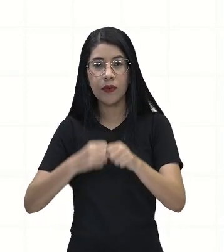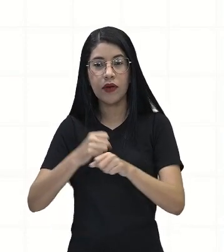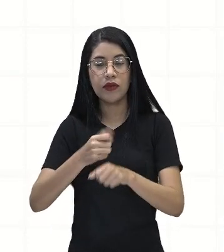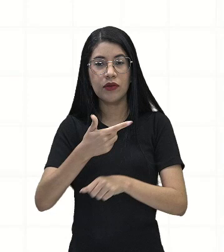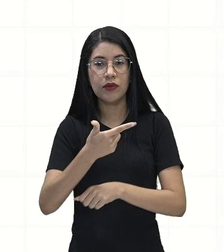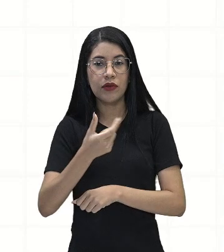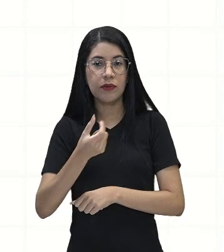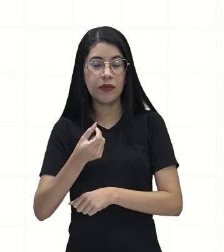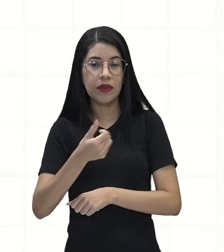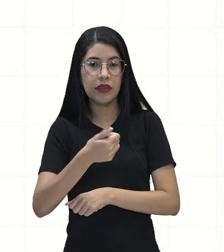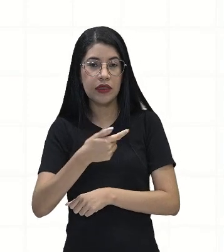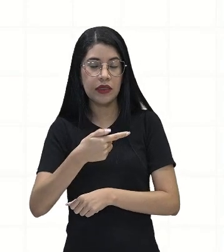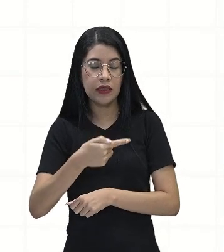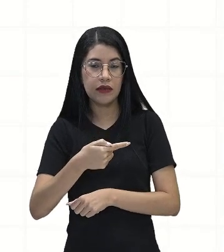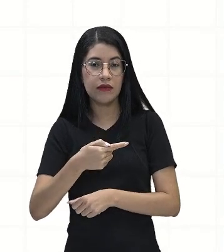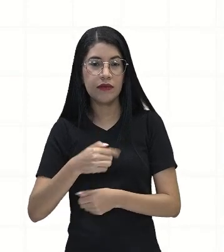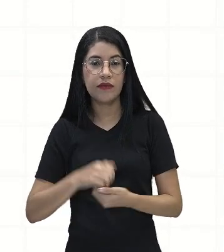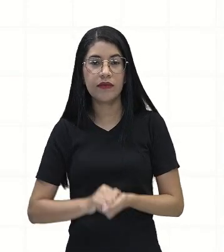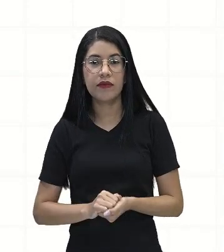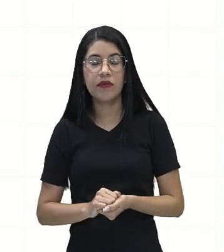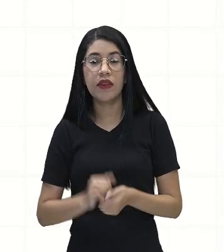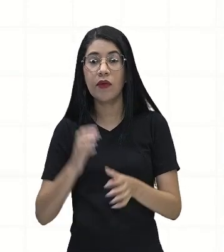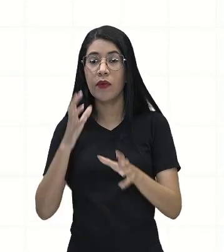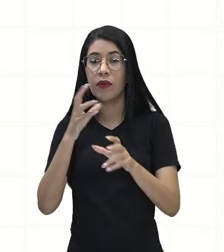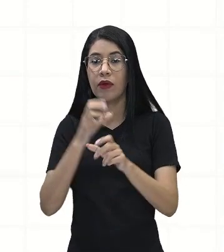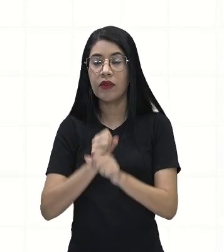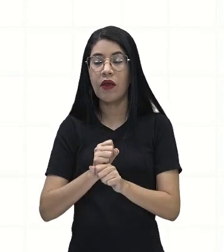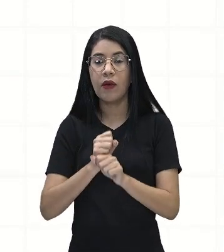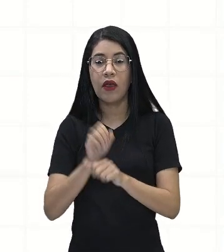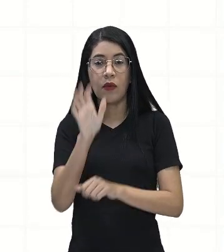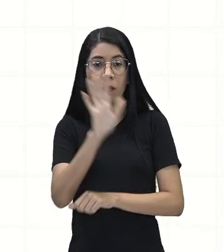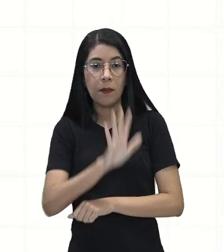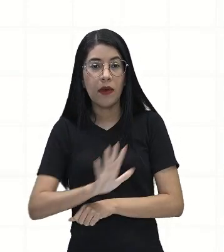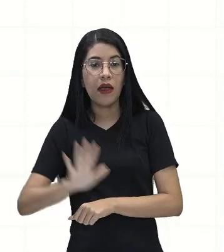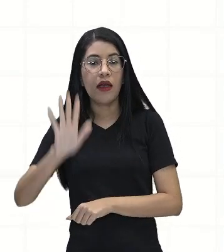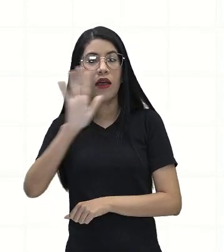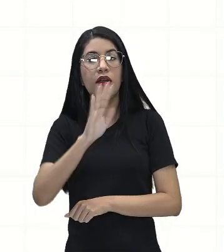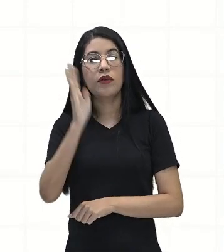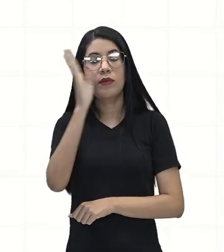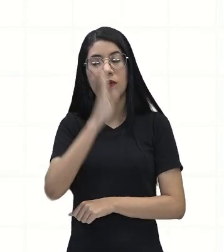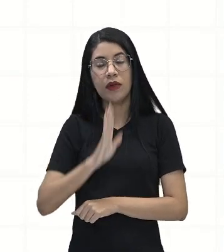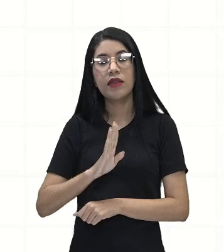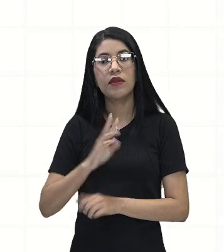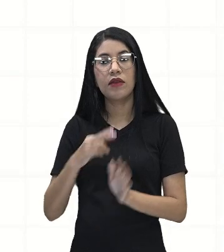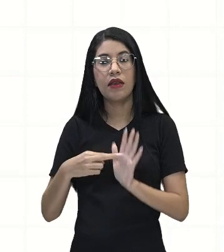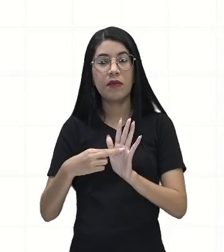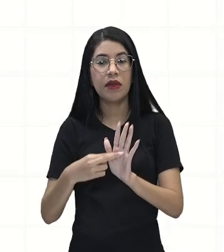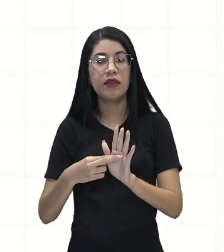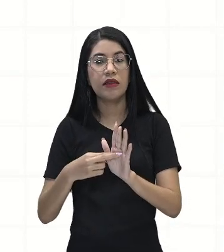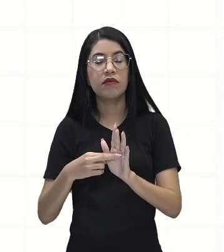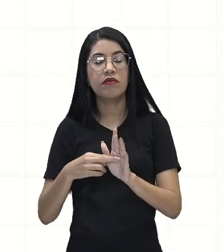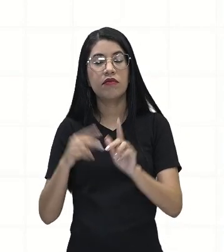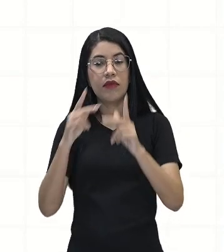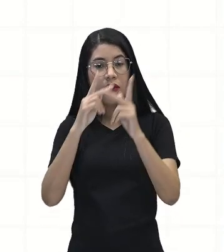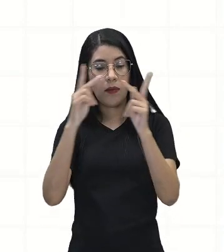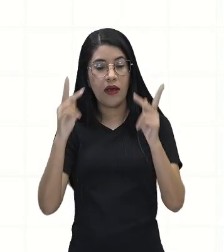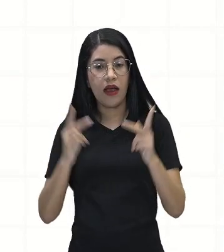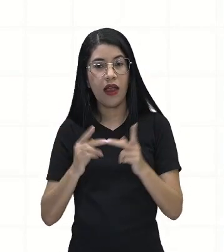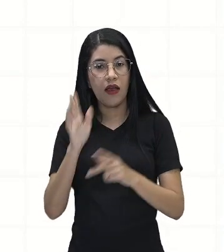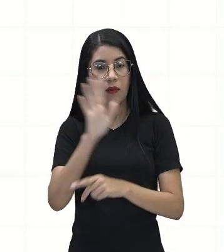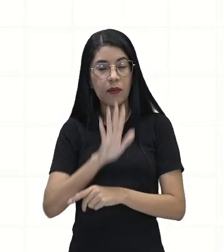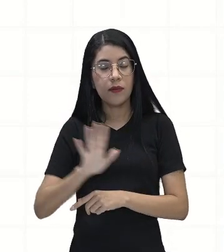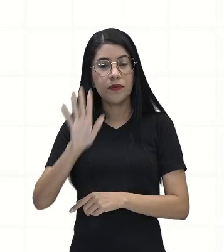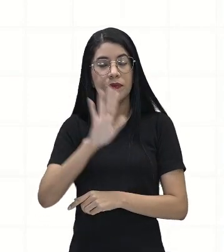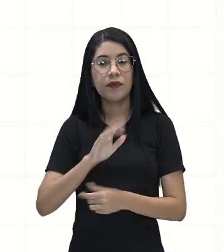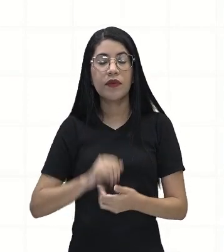o todo, né, seria, digamos que o território brasileiro aí representado pelo círculo todo, né? E